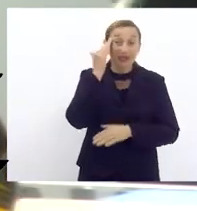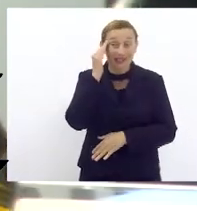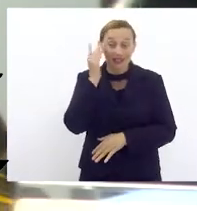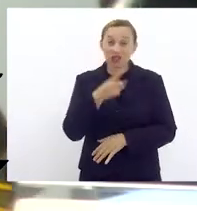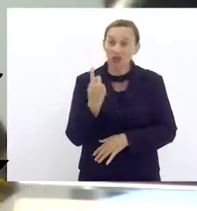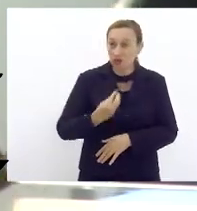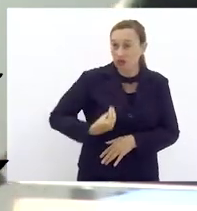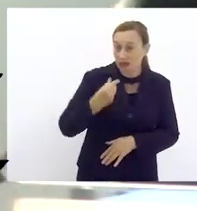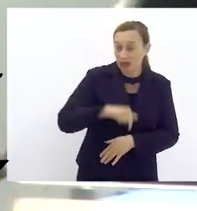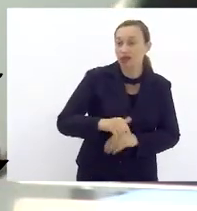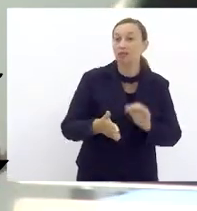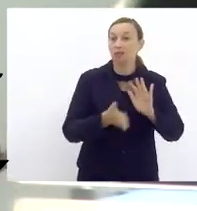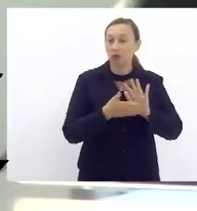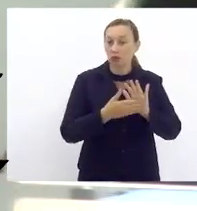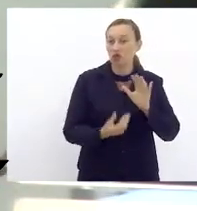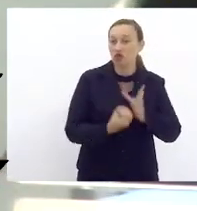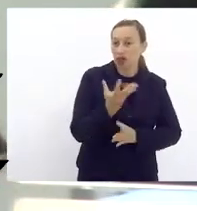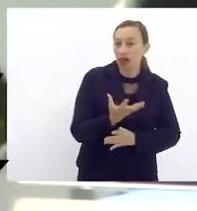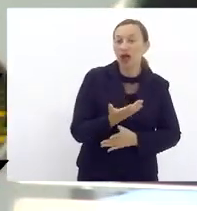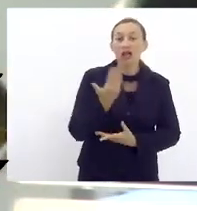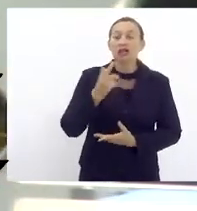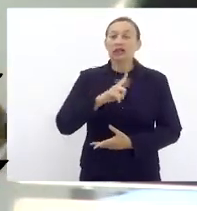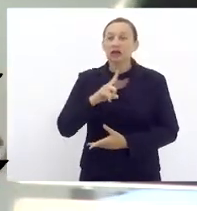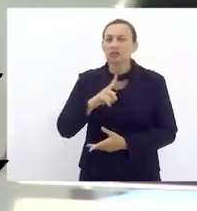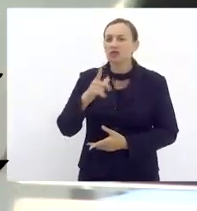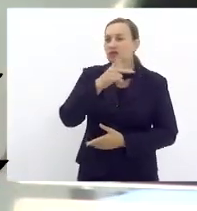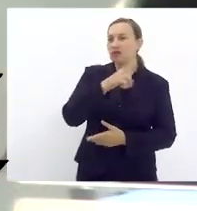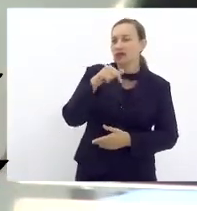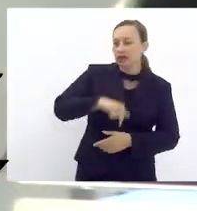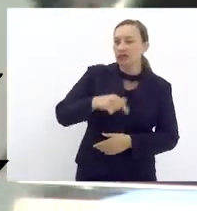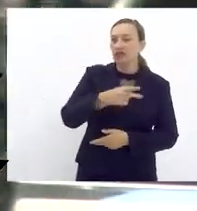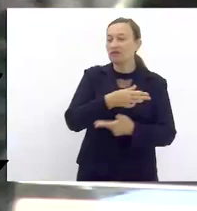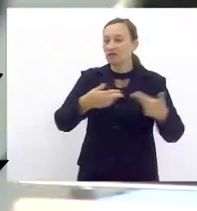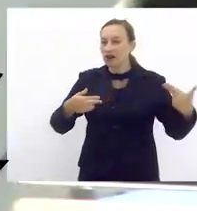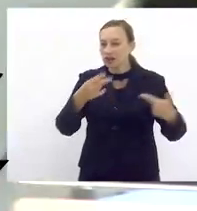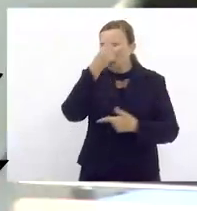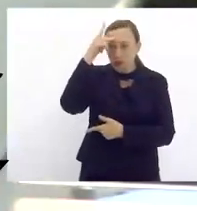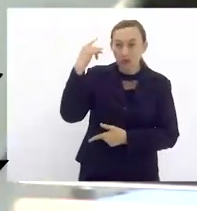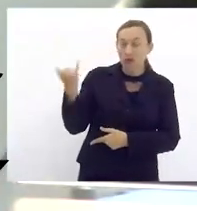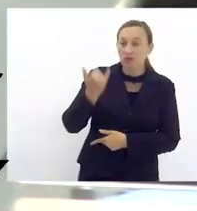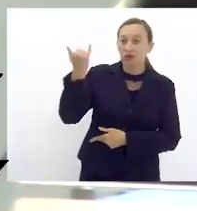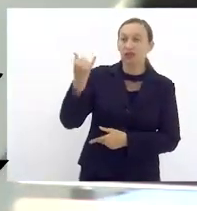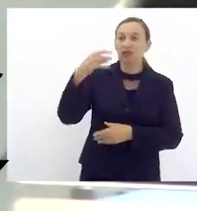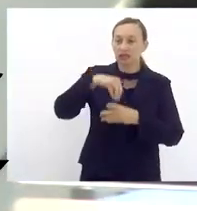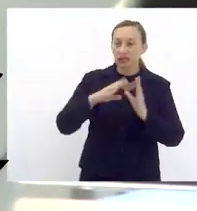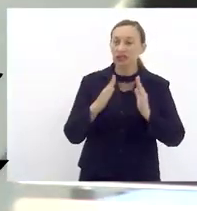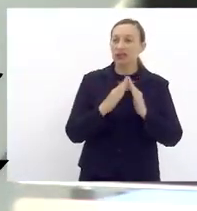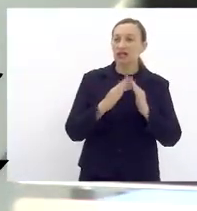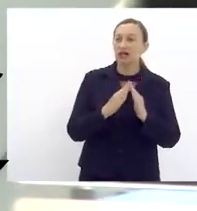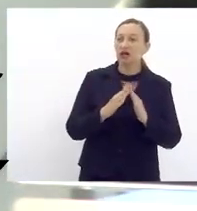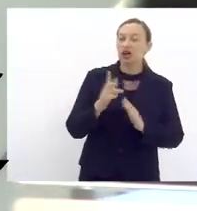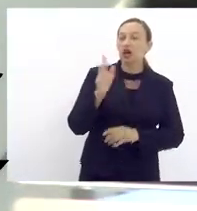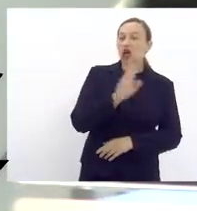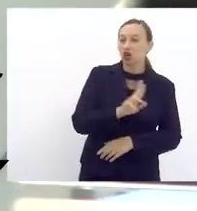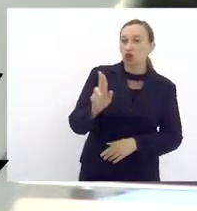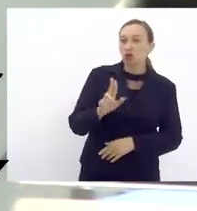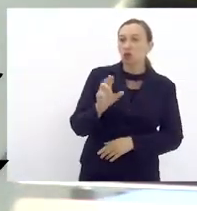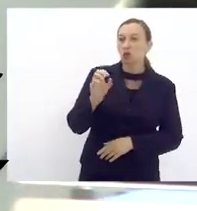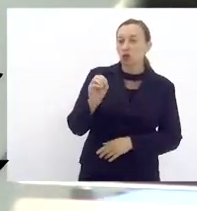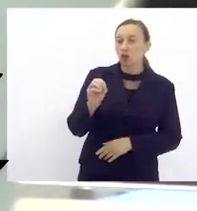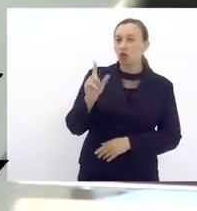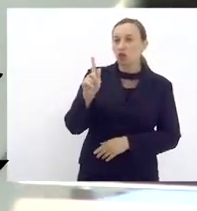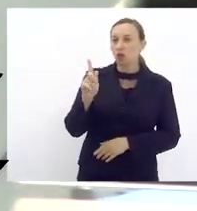que estamos aqui para propor temos aqui grandes guerreiros dentro dessa casa que em nome de Ogum tem as